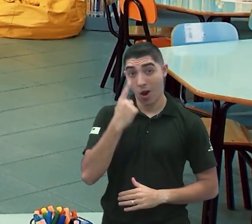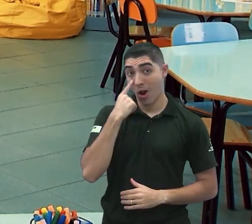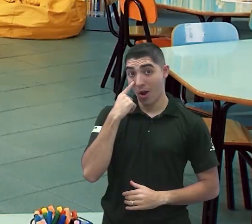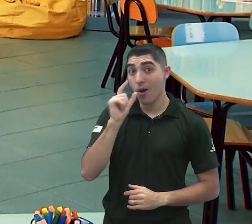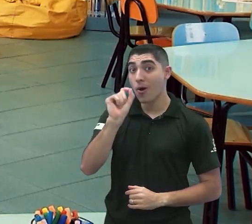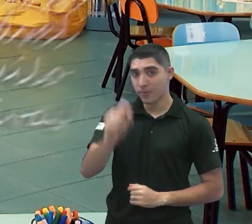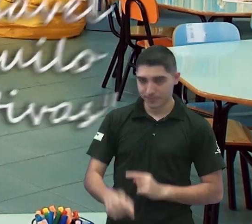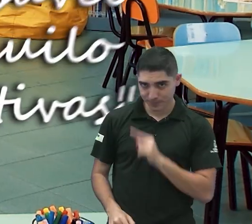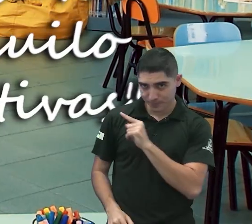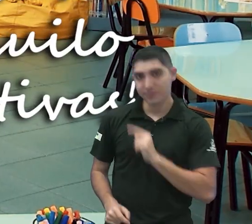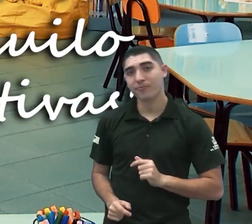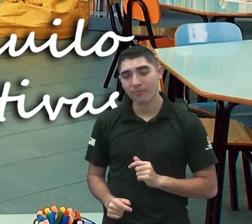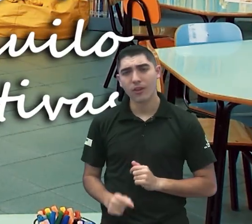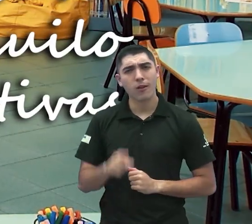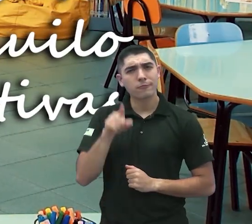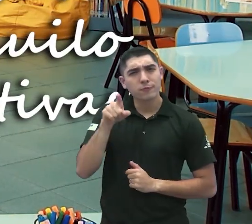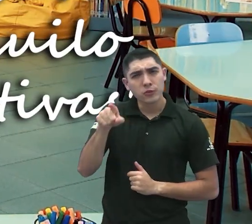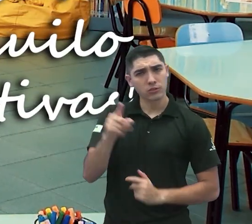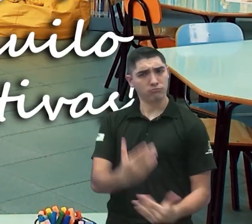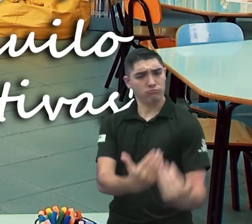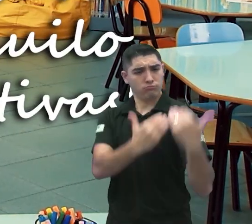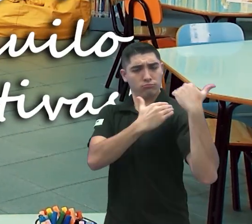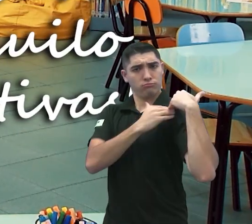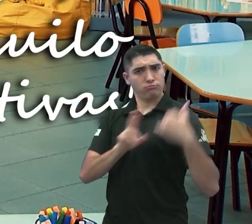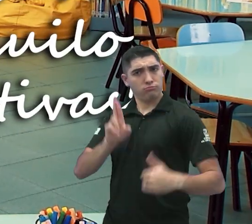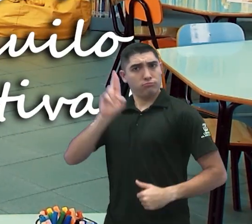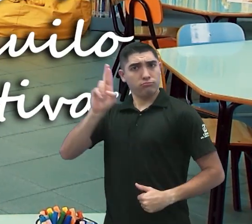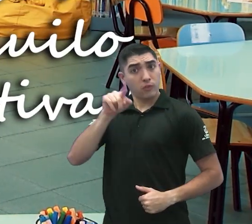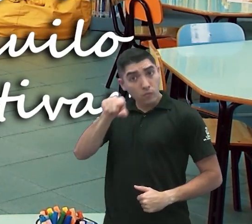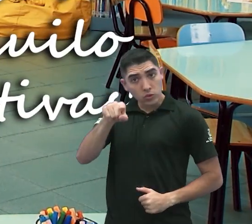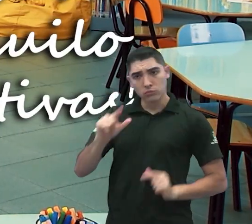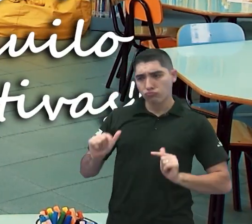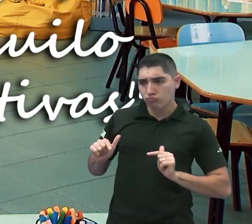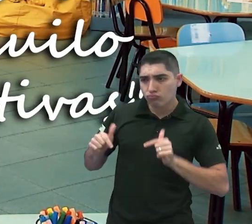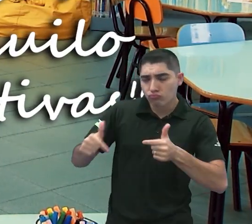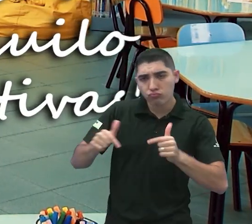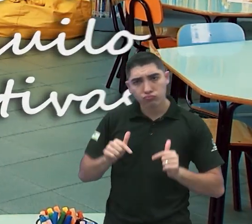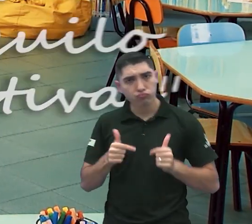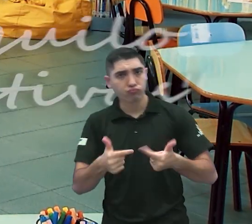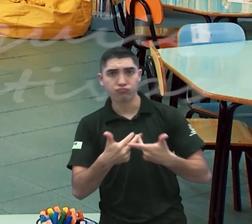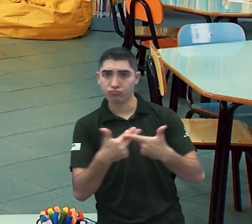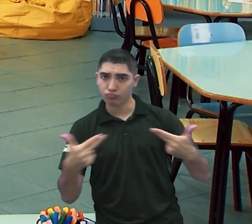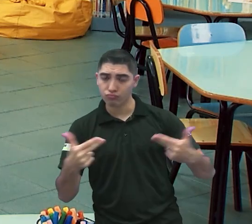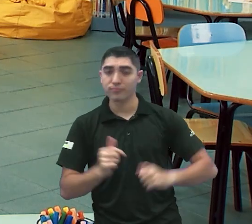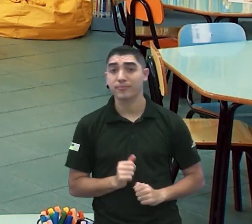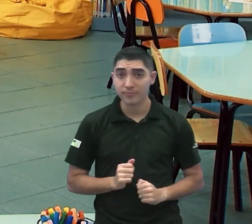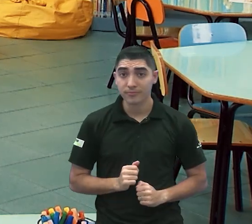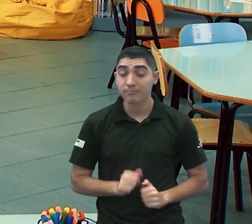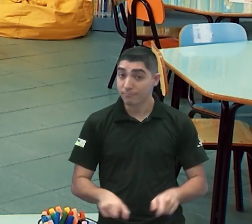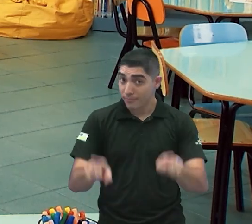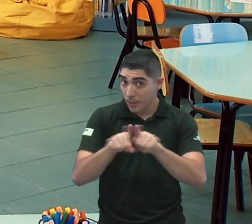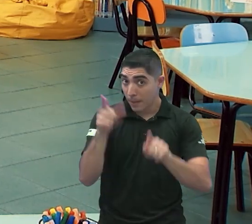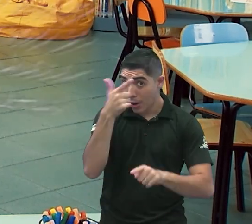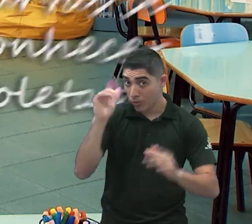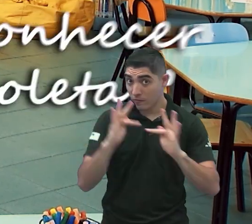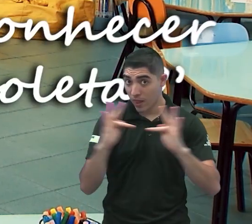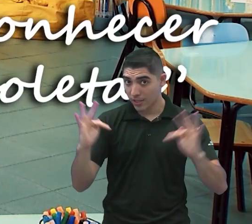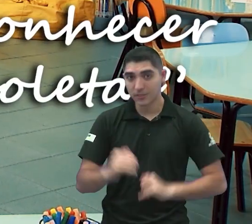exemplo: tu te tornas eternamente responsável por aquilo que cativas, e